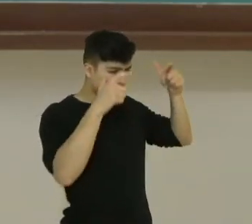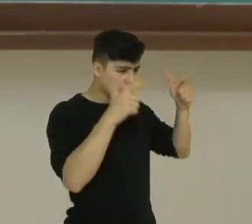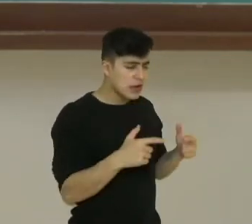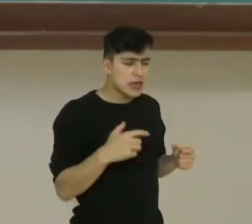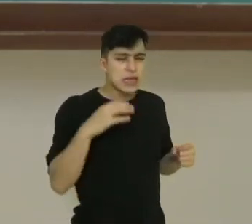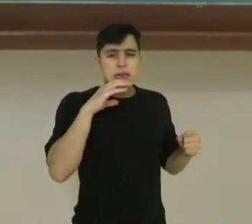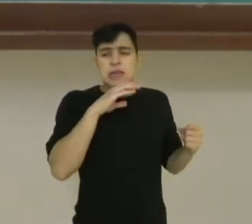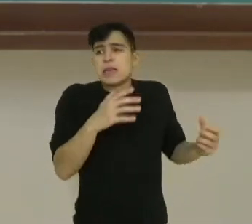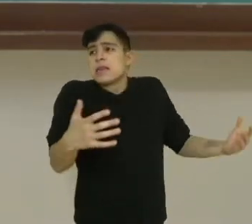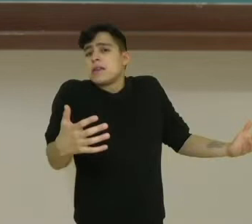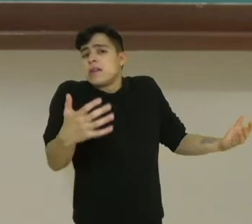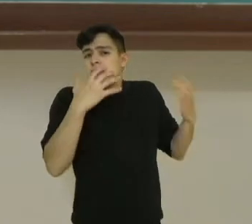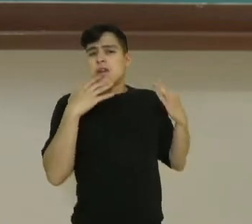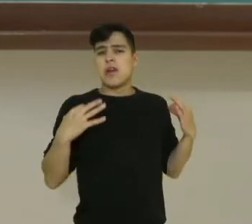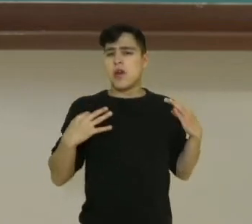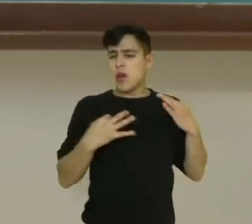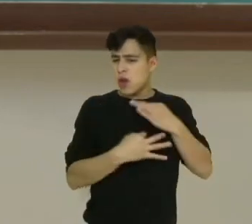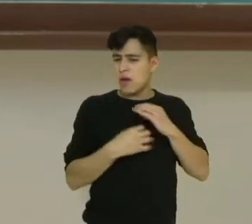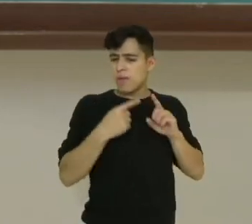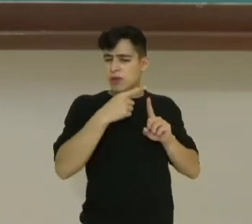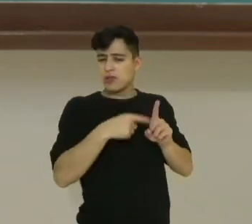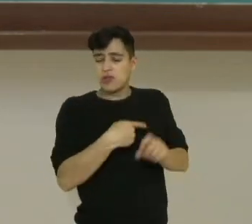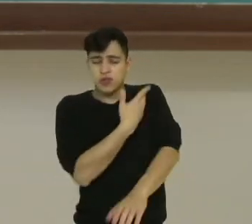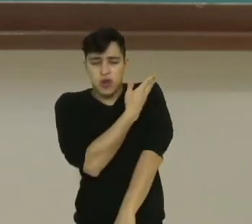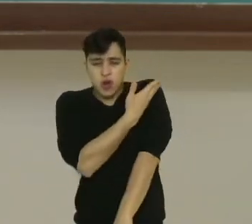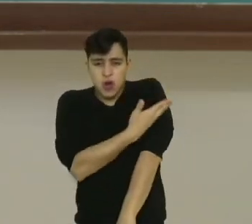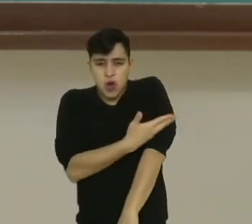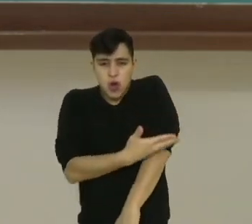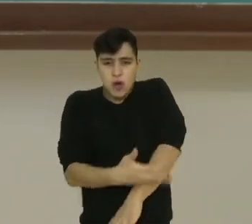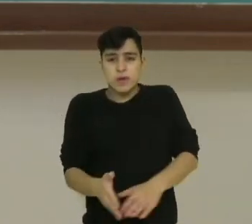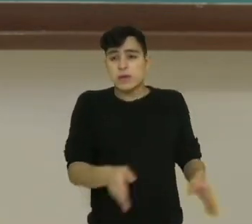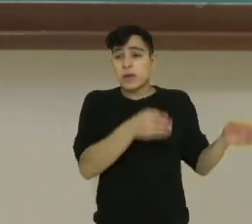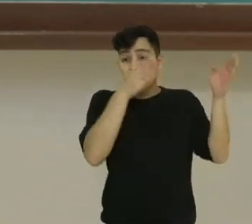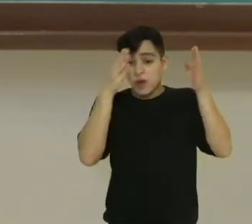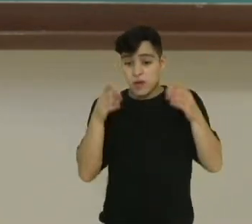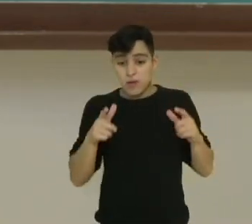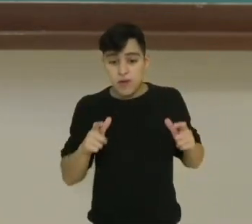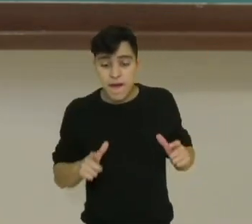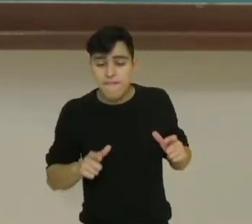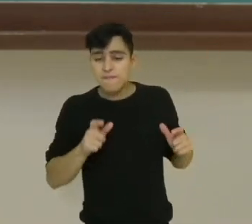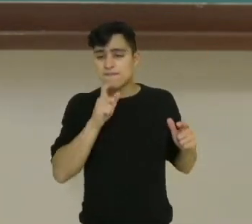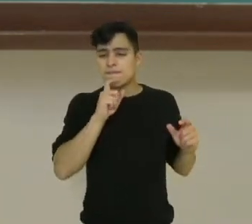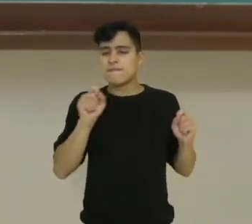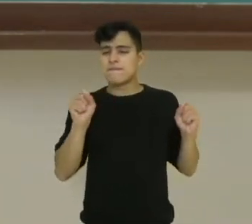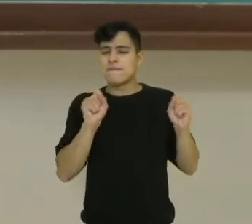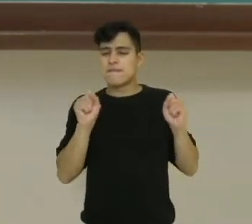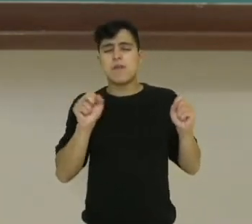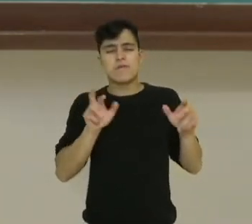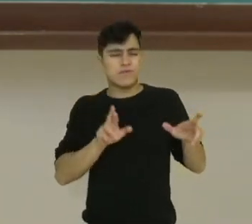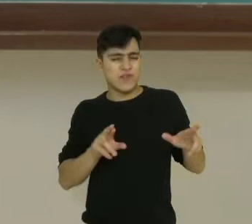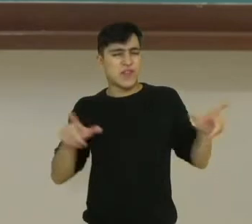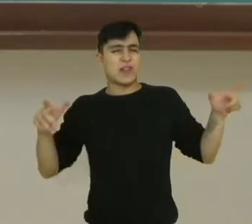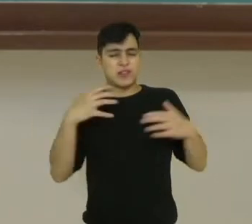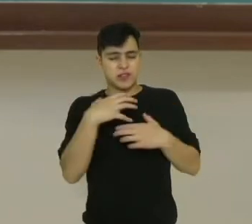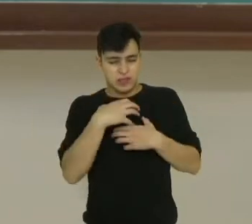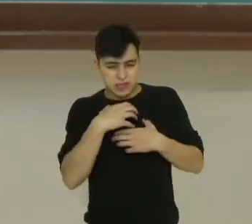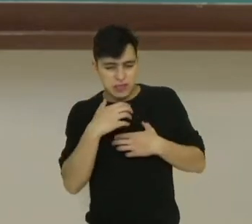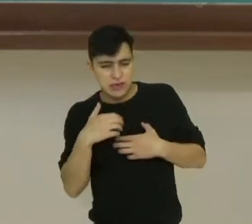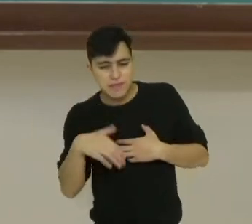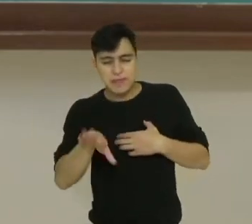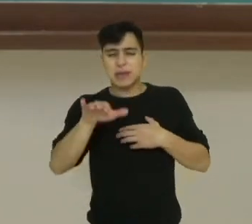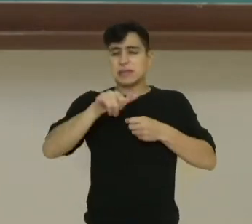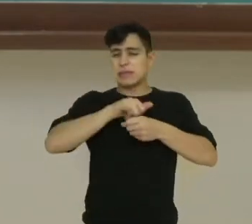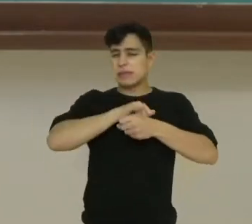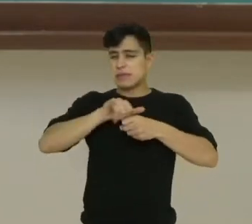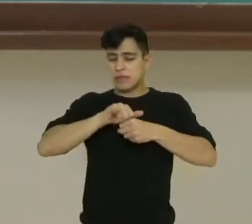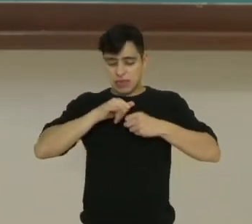era um costume, uma vestimenta, né? Lugares frios, então a organização se dava de maneira diferente, né? Precisava de mais recurso,